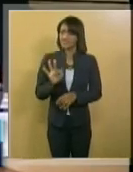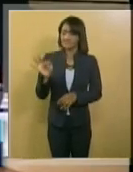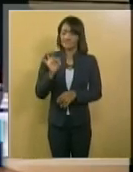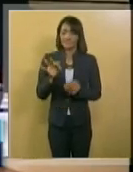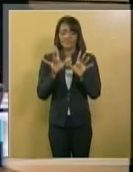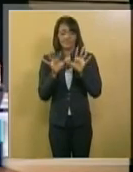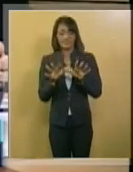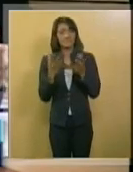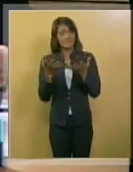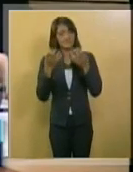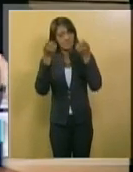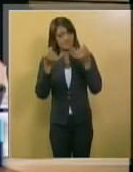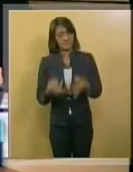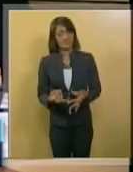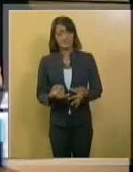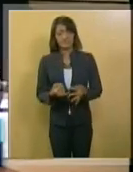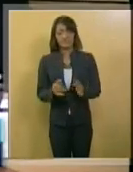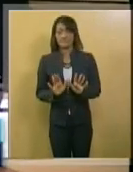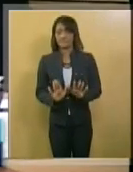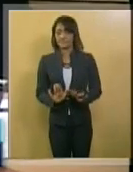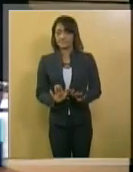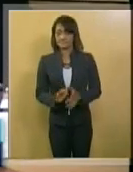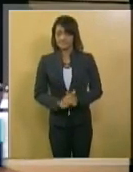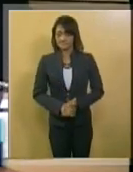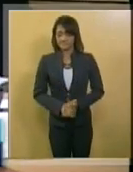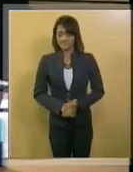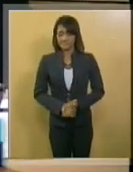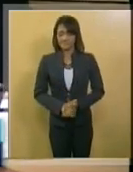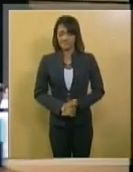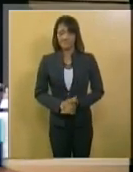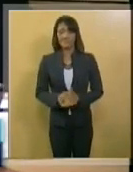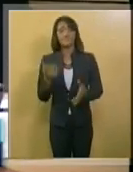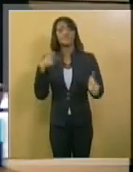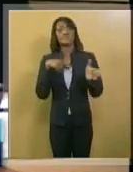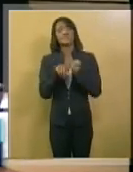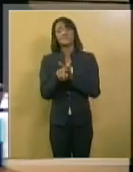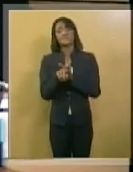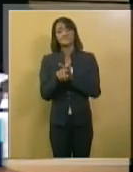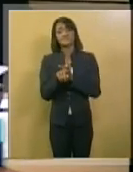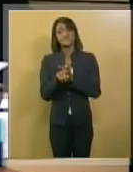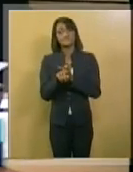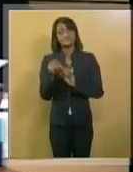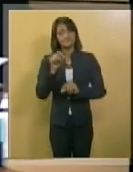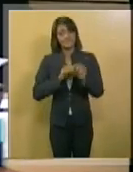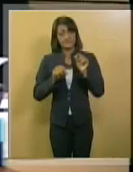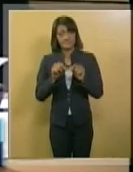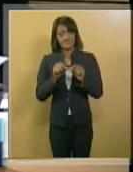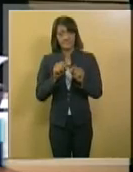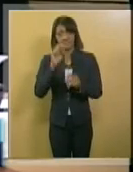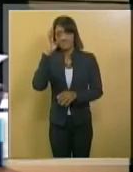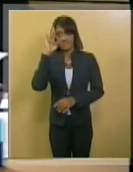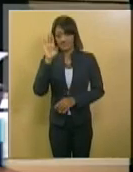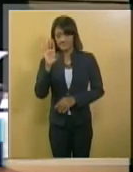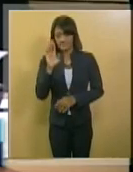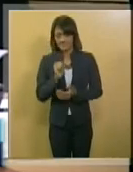um pouco sobre isso. Agora, tem uma pergunta que essa é básica.